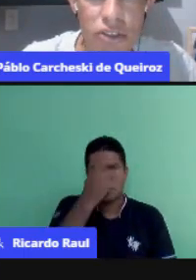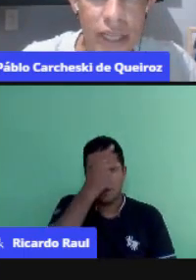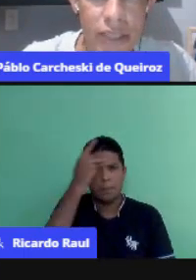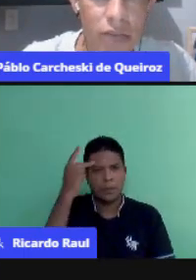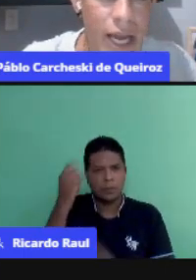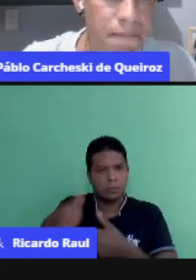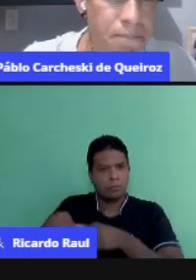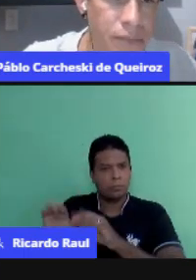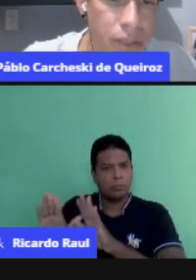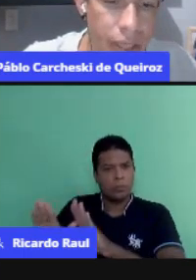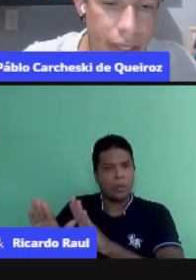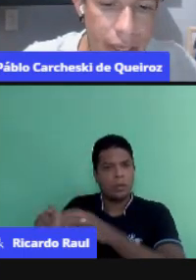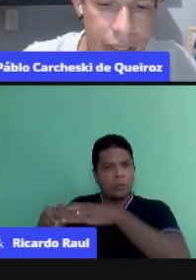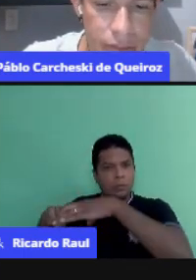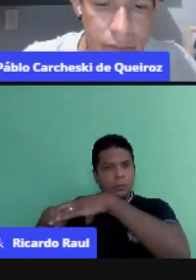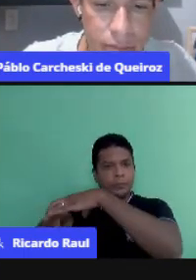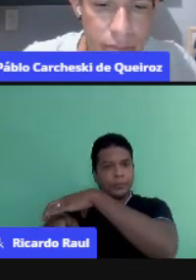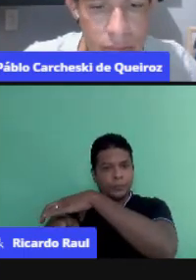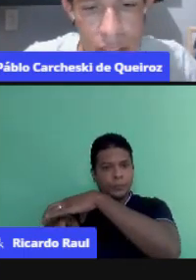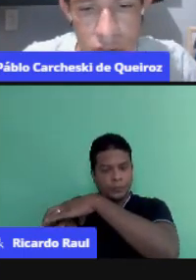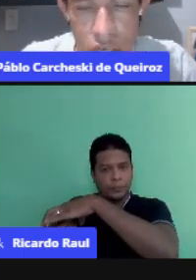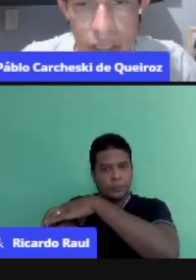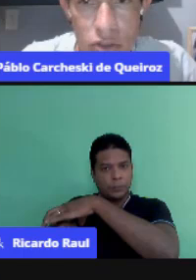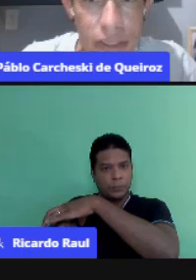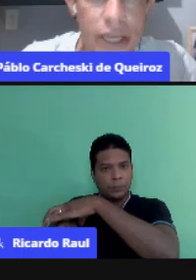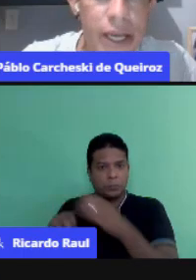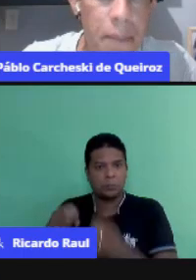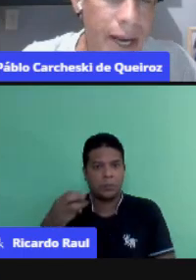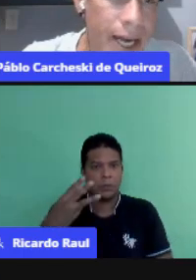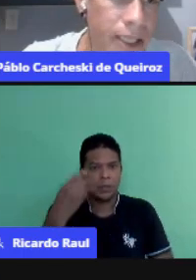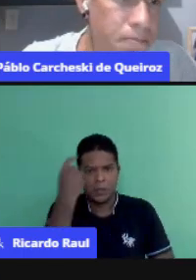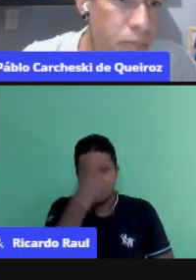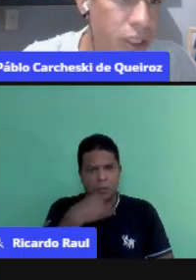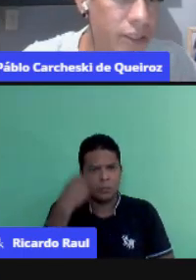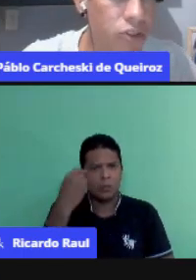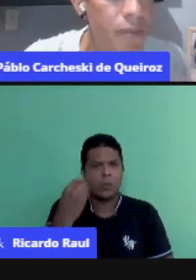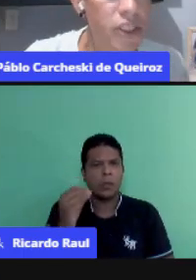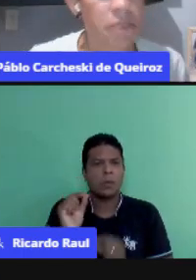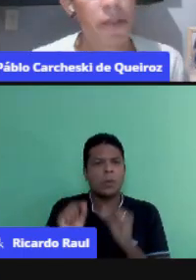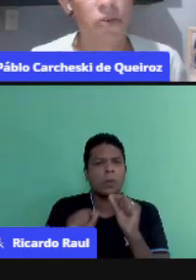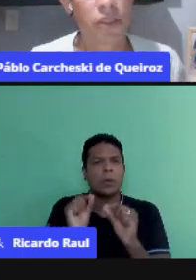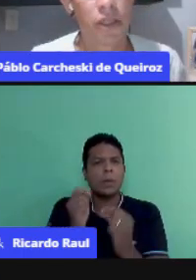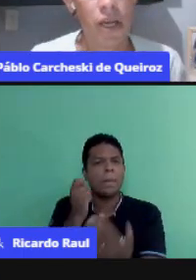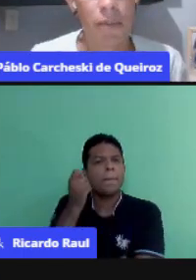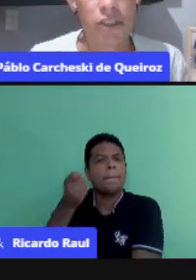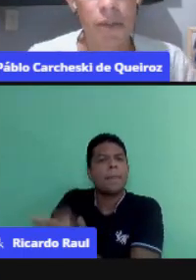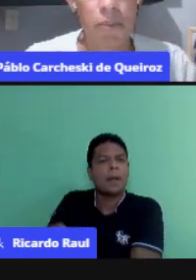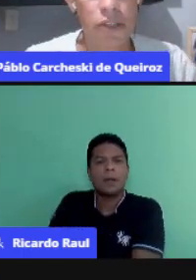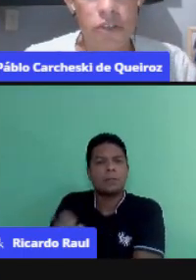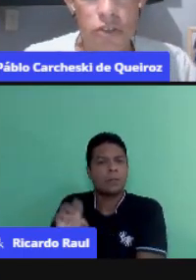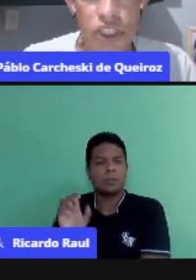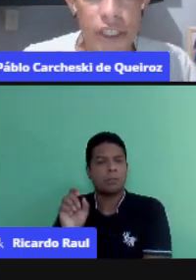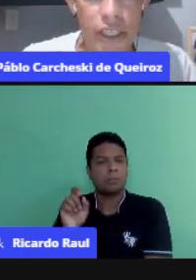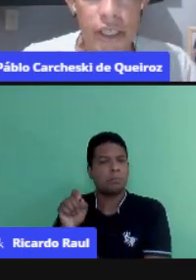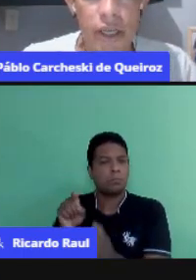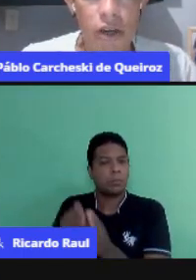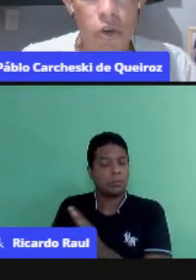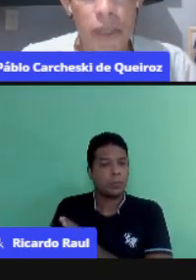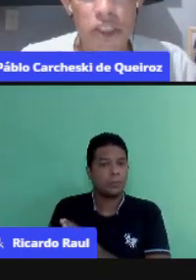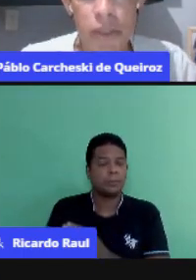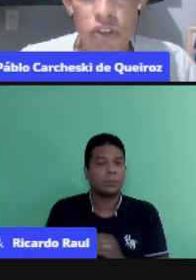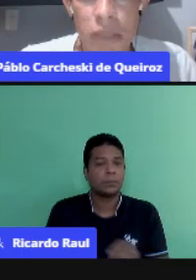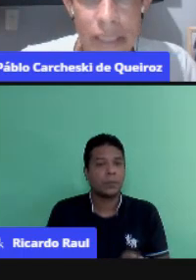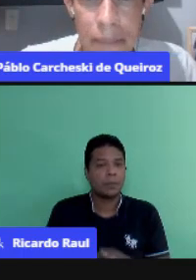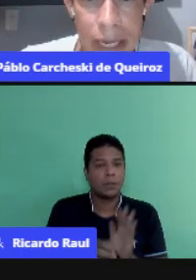carro estacionado lá 3 horas, quanto que ele iria pagar, né? Poderia ser somente essa pergunta. Mas eu também posso sugerir